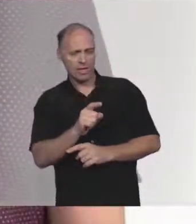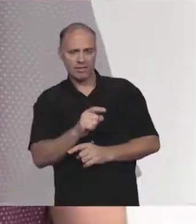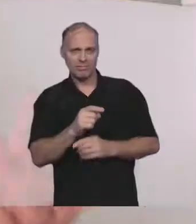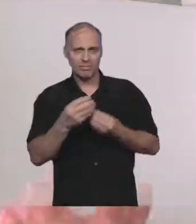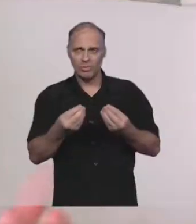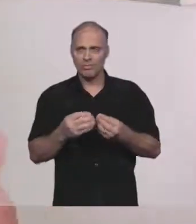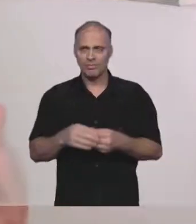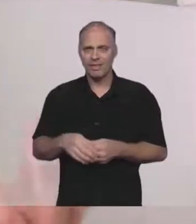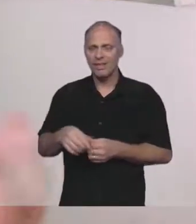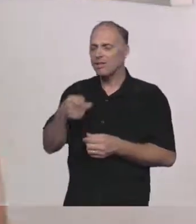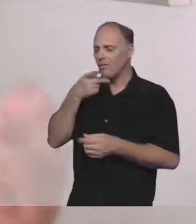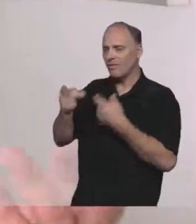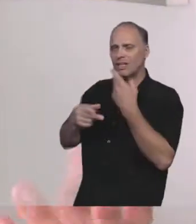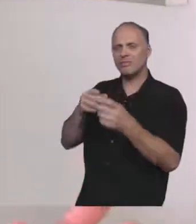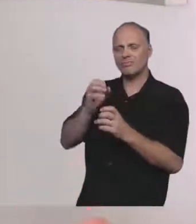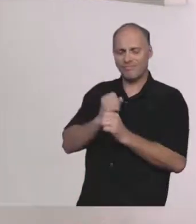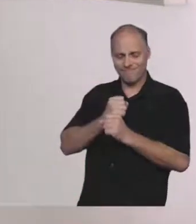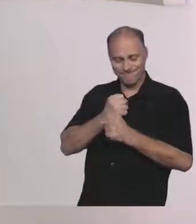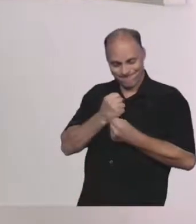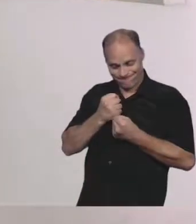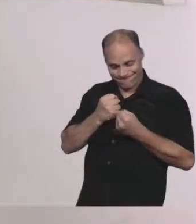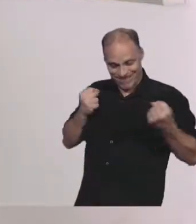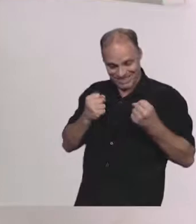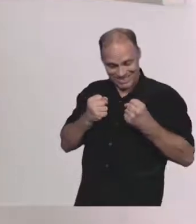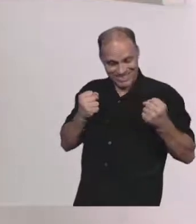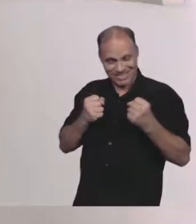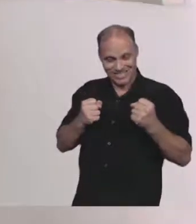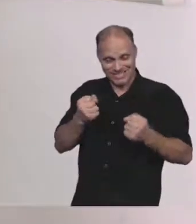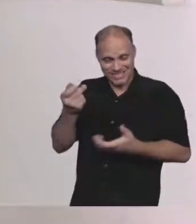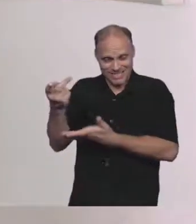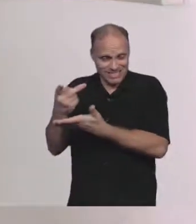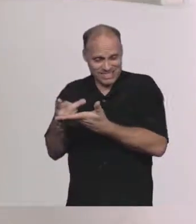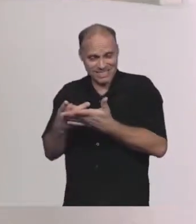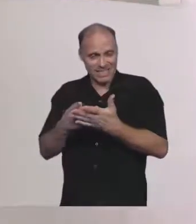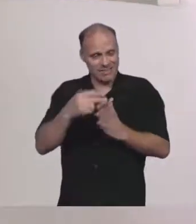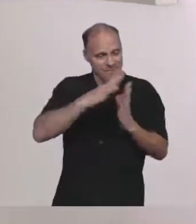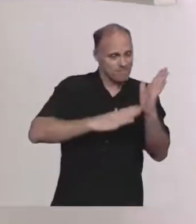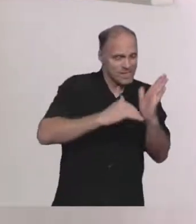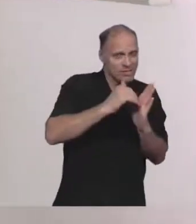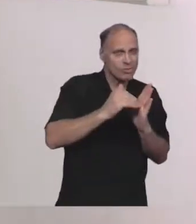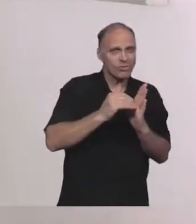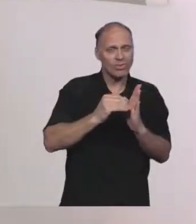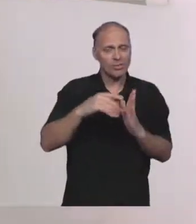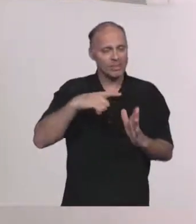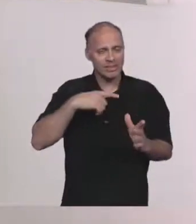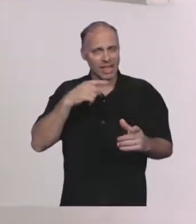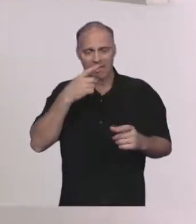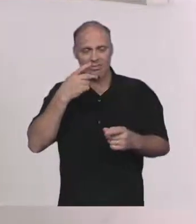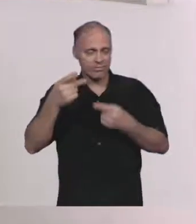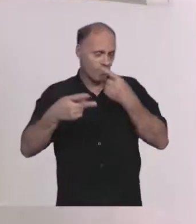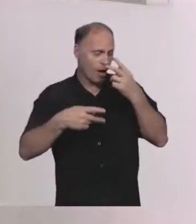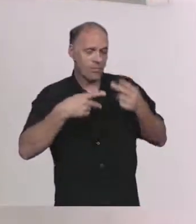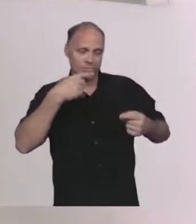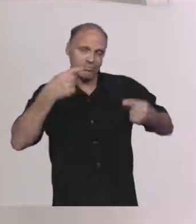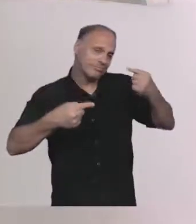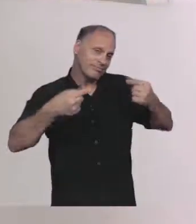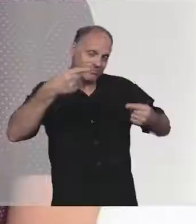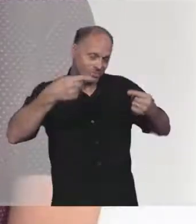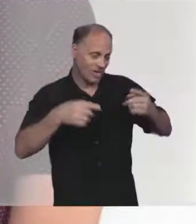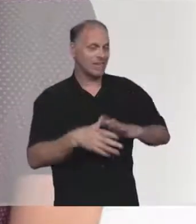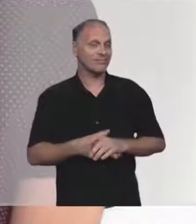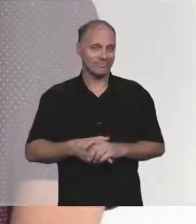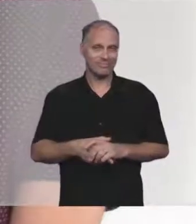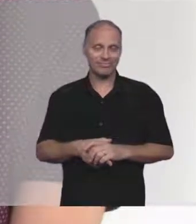tinta. Falou um tensionamento entre o desenho e a pintura, mas é um diálogo também. Eu acho que é um pouco